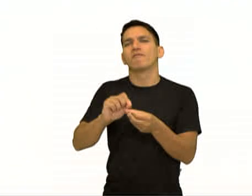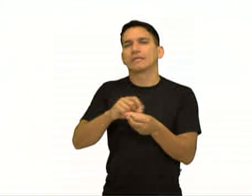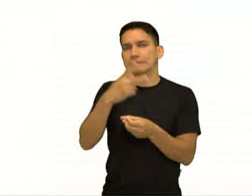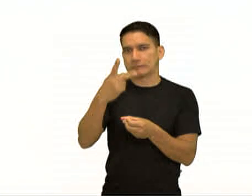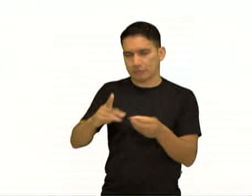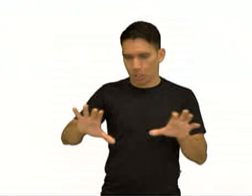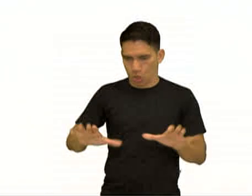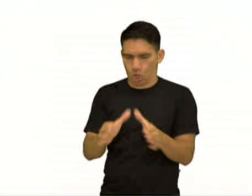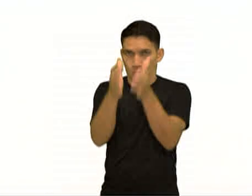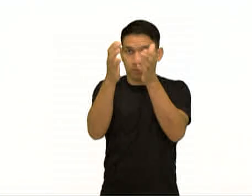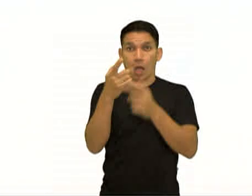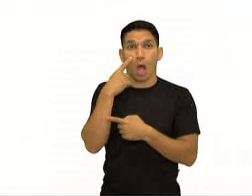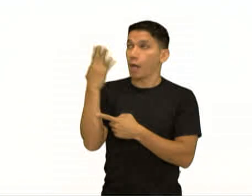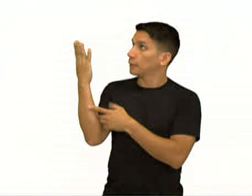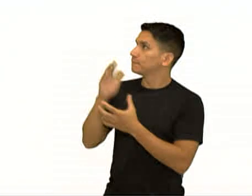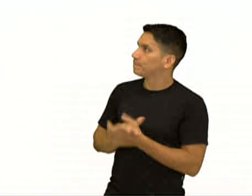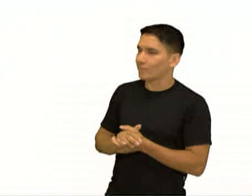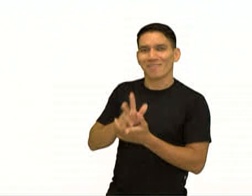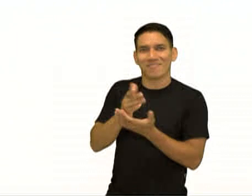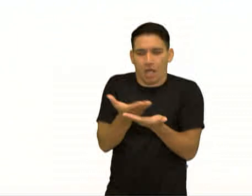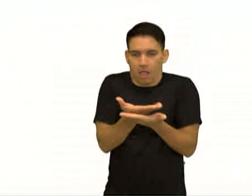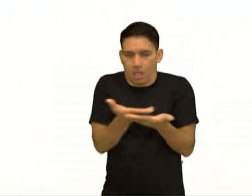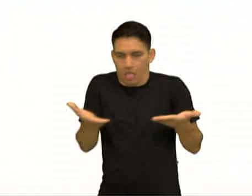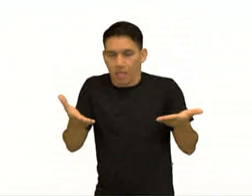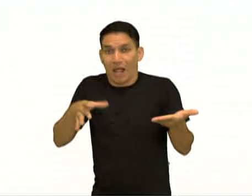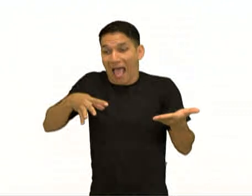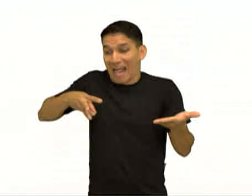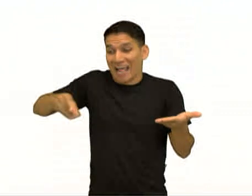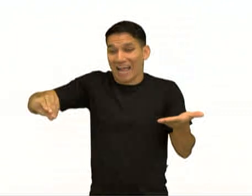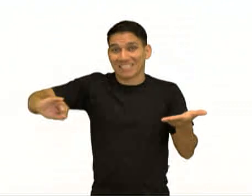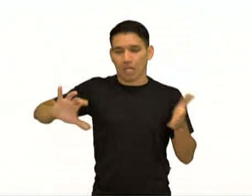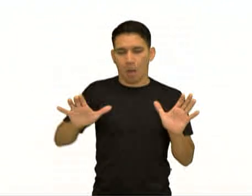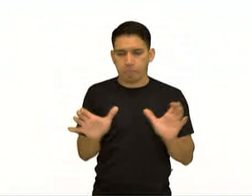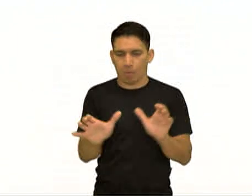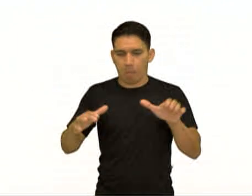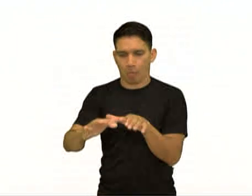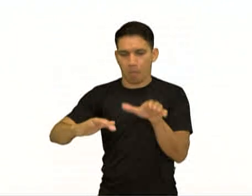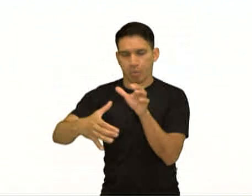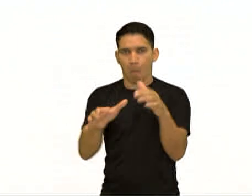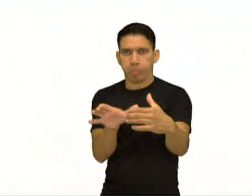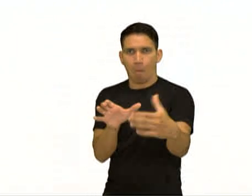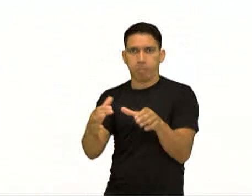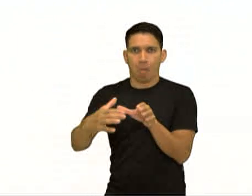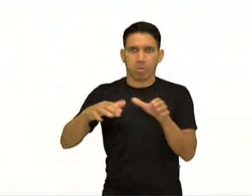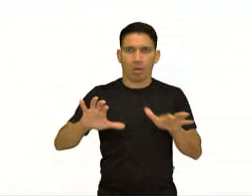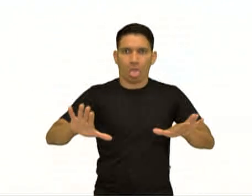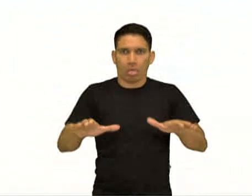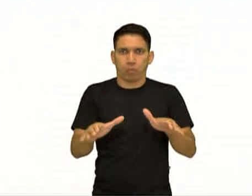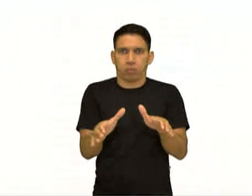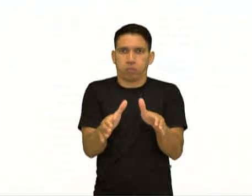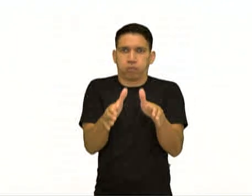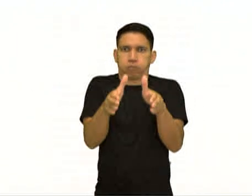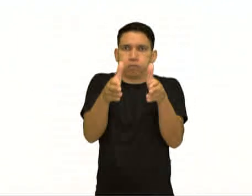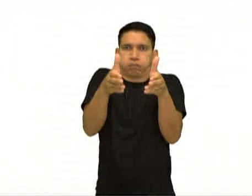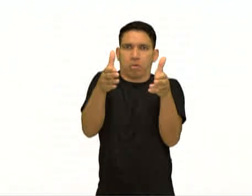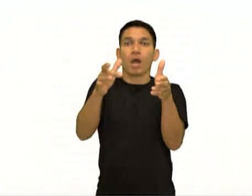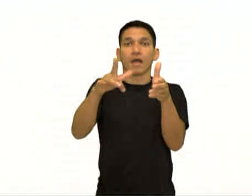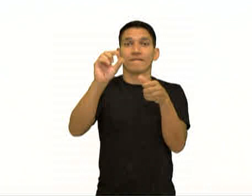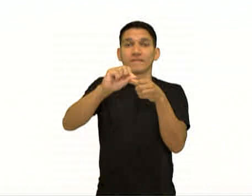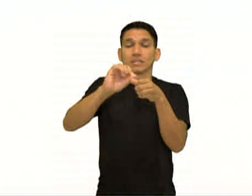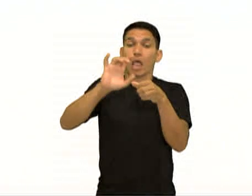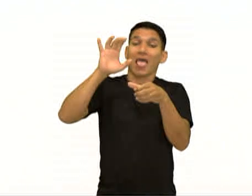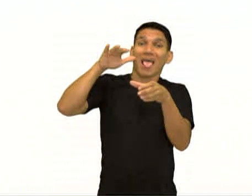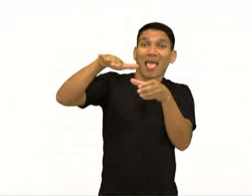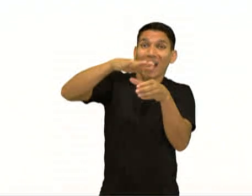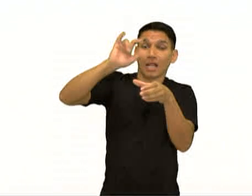esse vulcão? Acompanhe aqui, ó. Você vai utilizar a argila para modelar esse vulcão sobre a base de papelão. E no topo